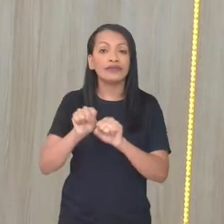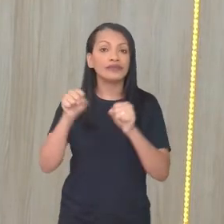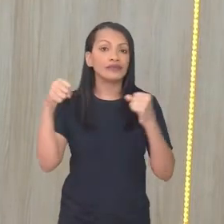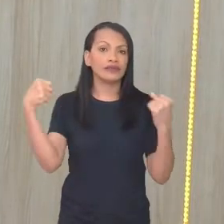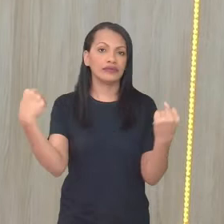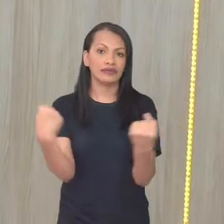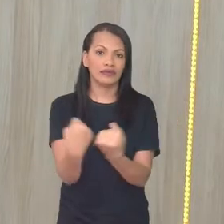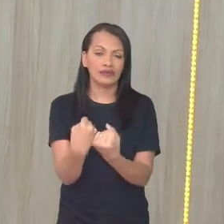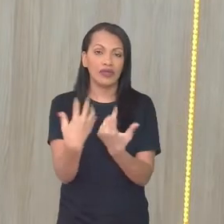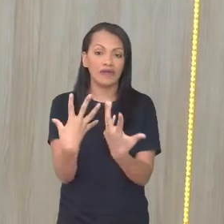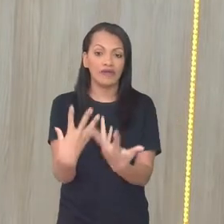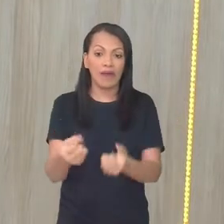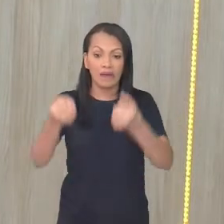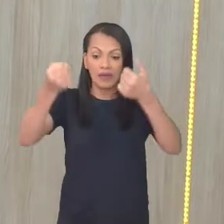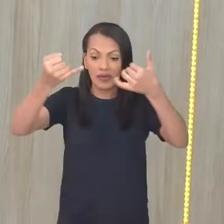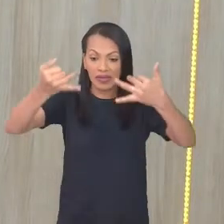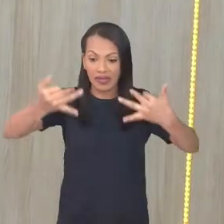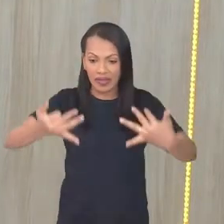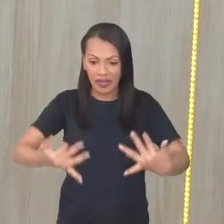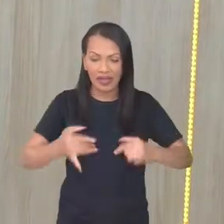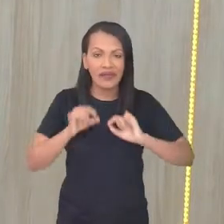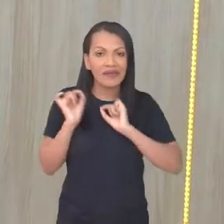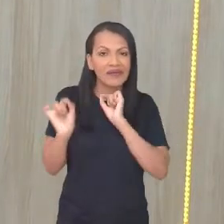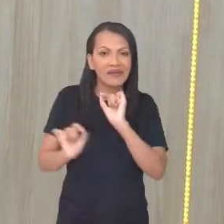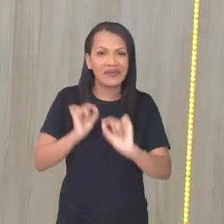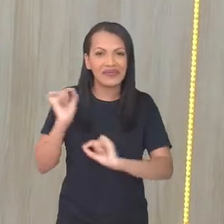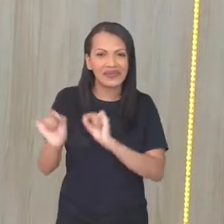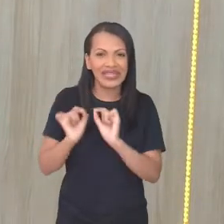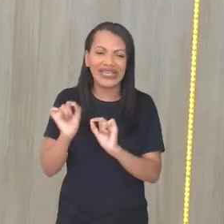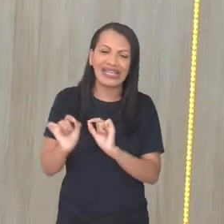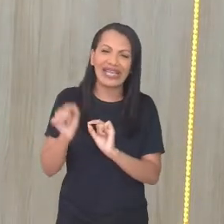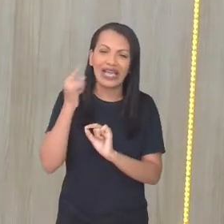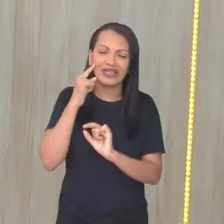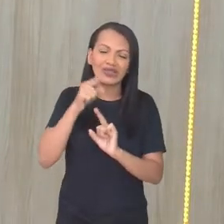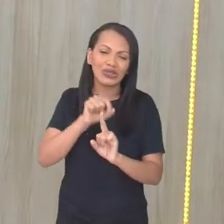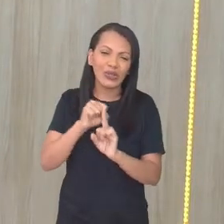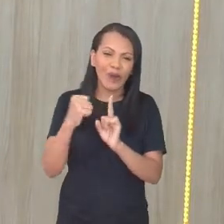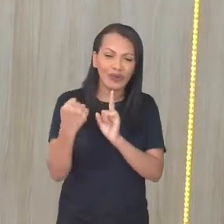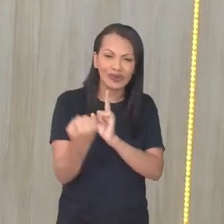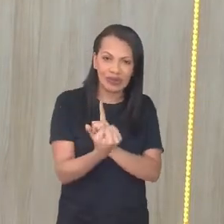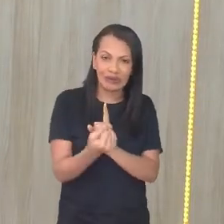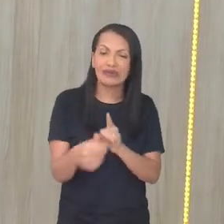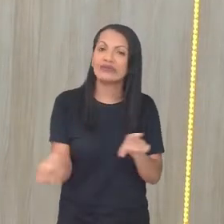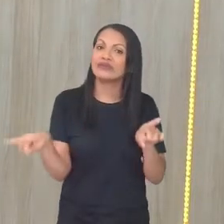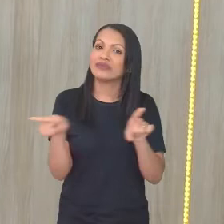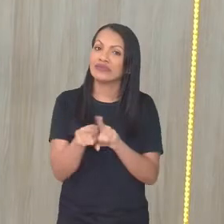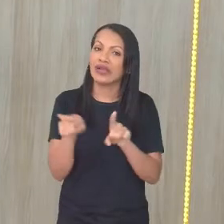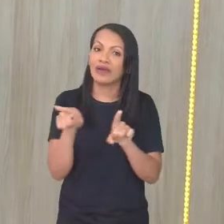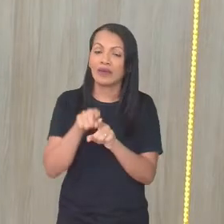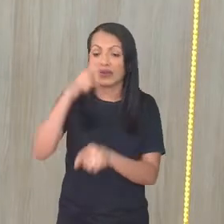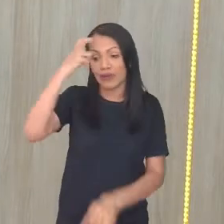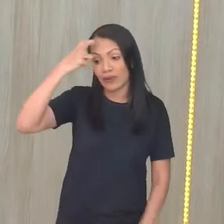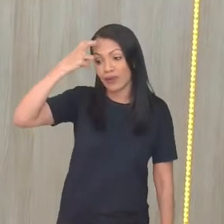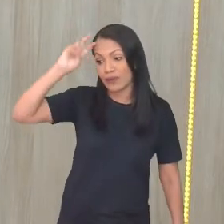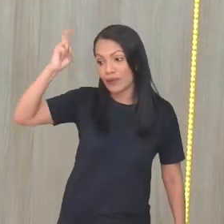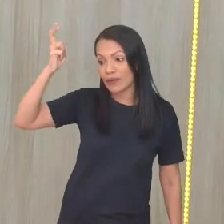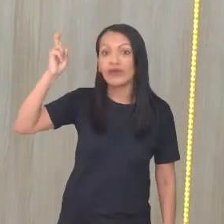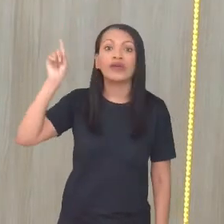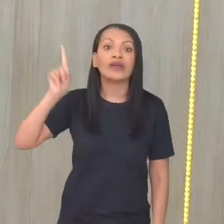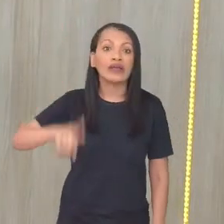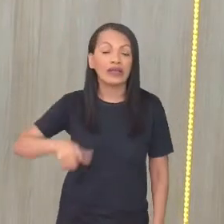vai falar um pouquinho a respeito de questões sociais, questões culturais